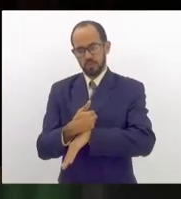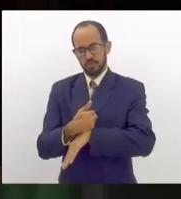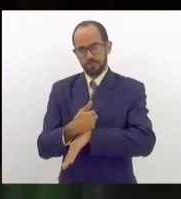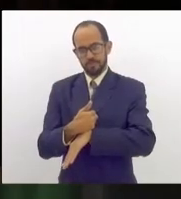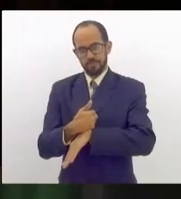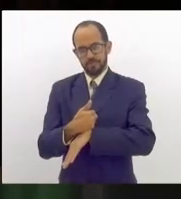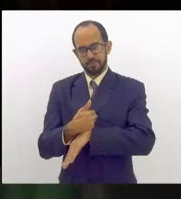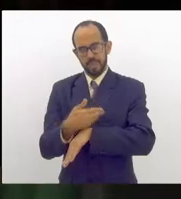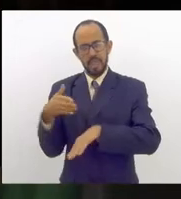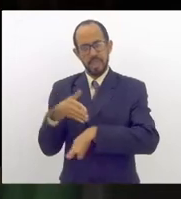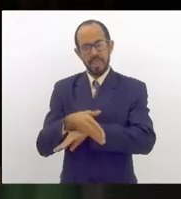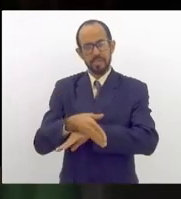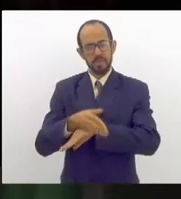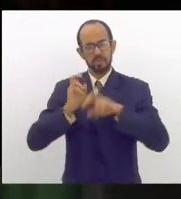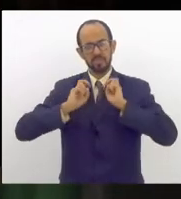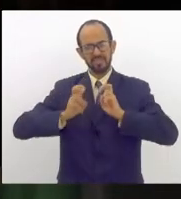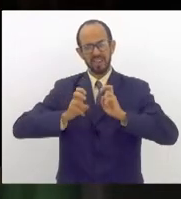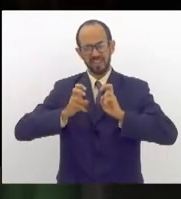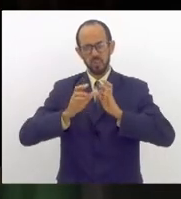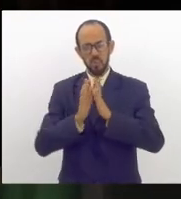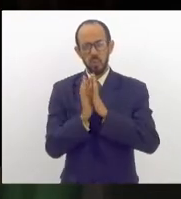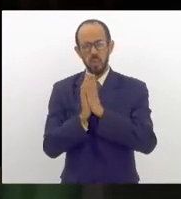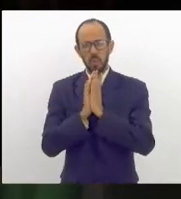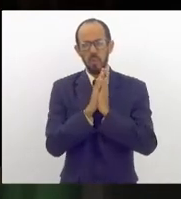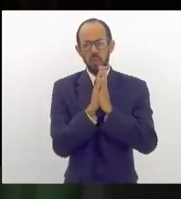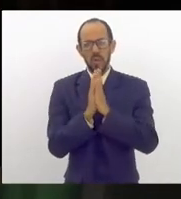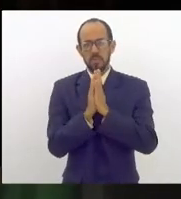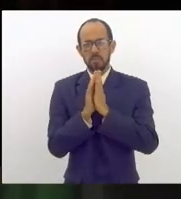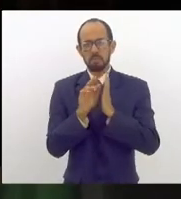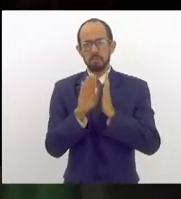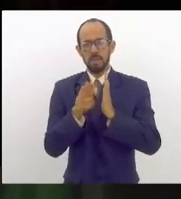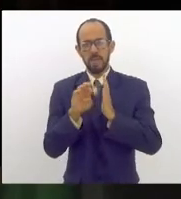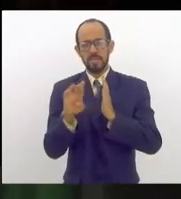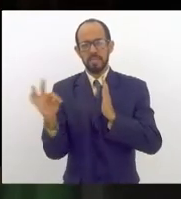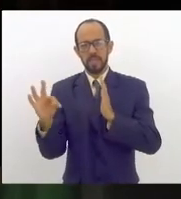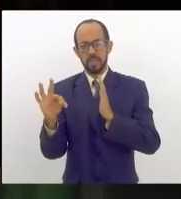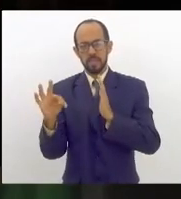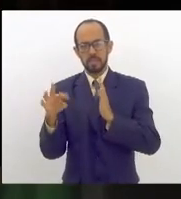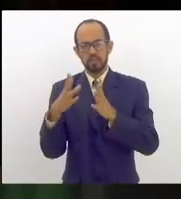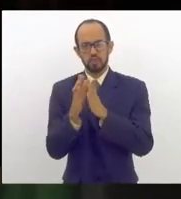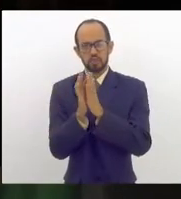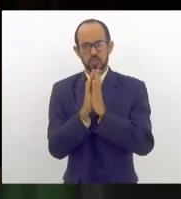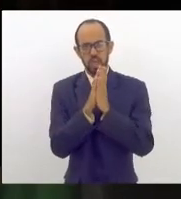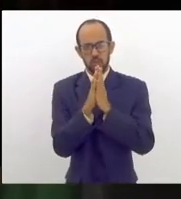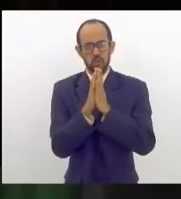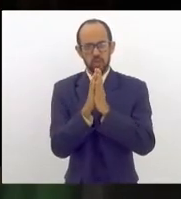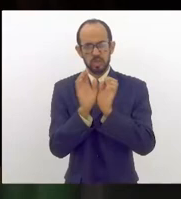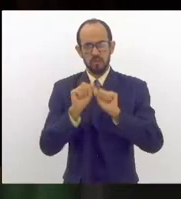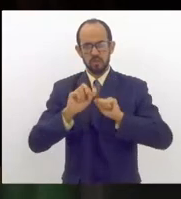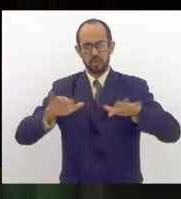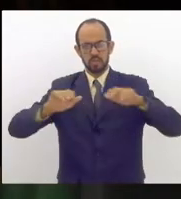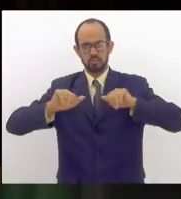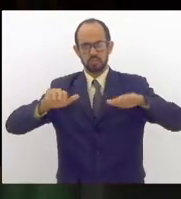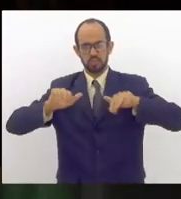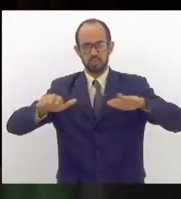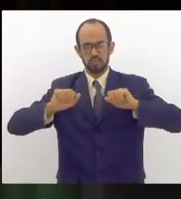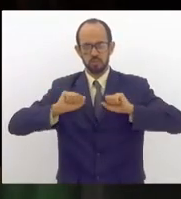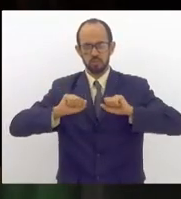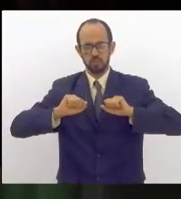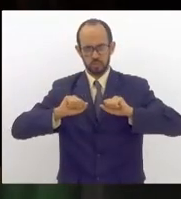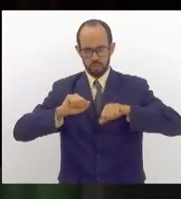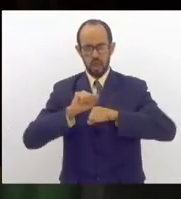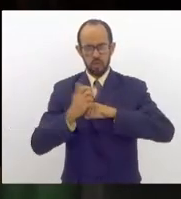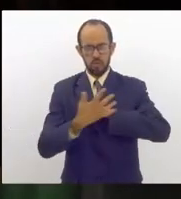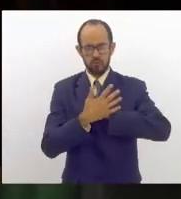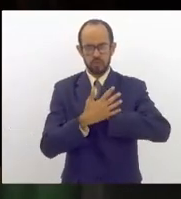três lotados BRT lotado trabalhadores que também tava transmitindo a covid por falta de equipamentos de proteção